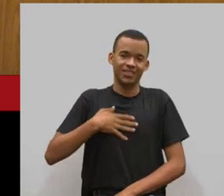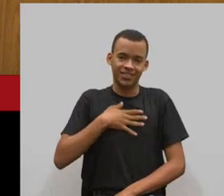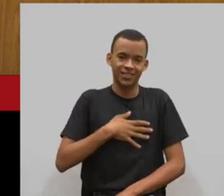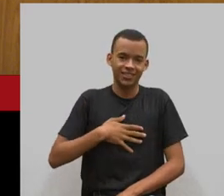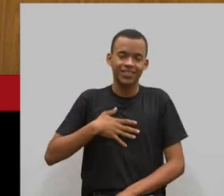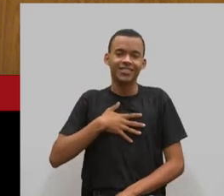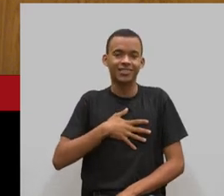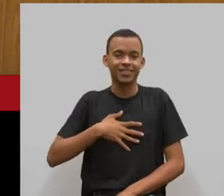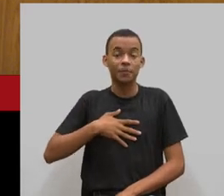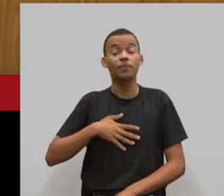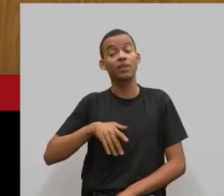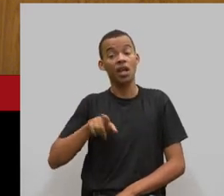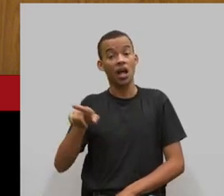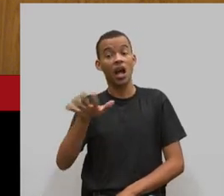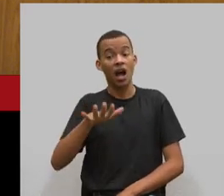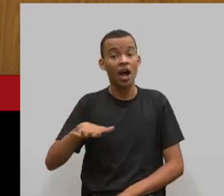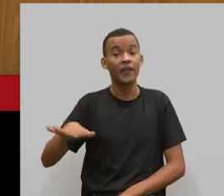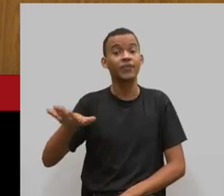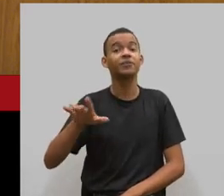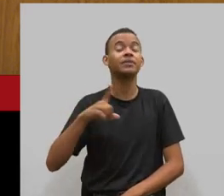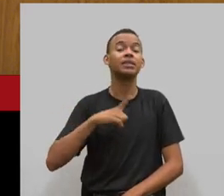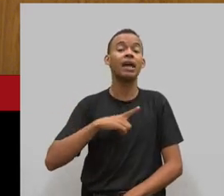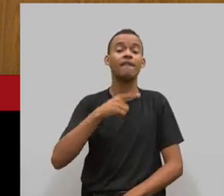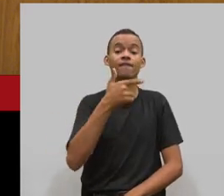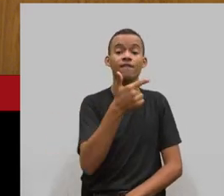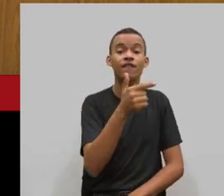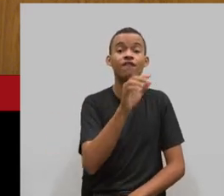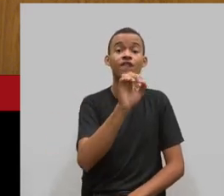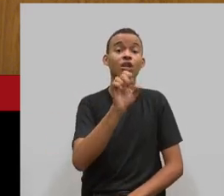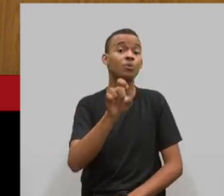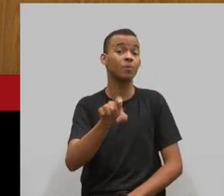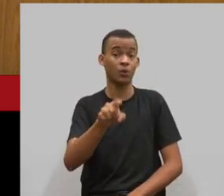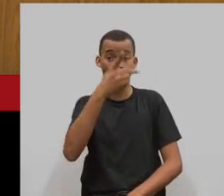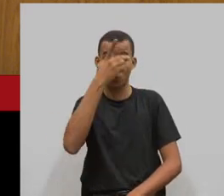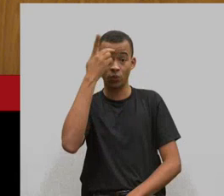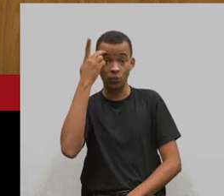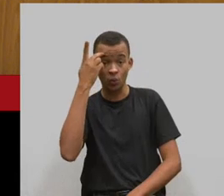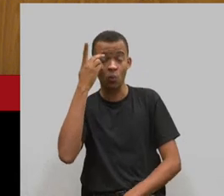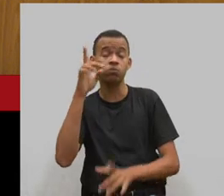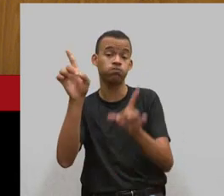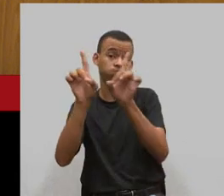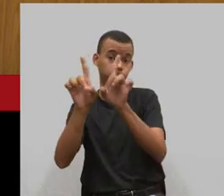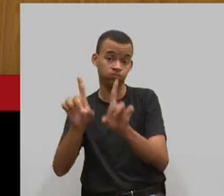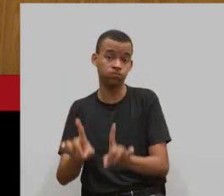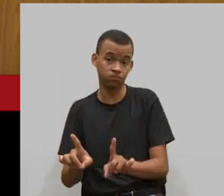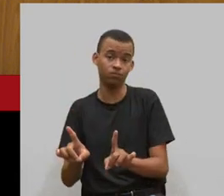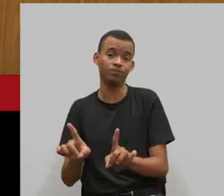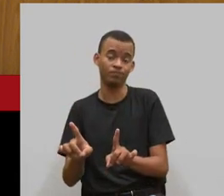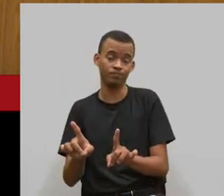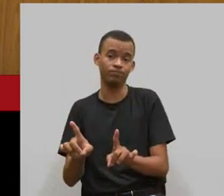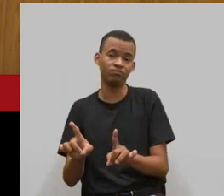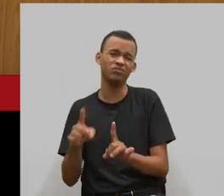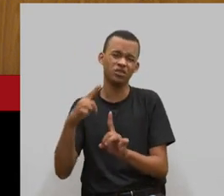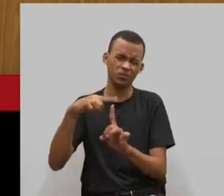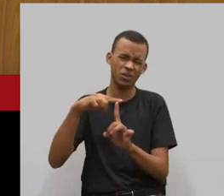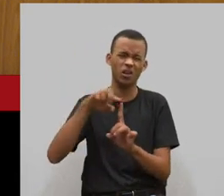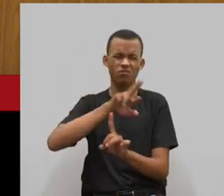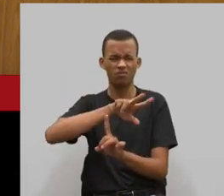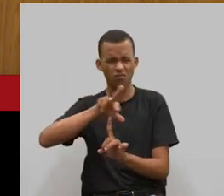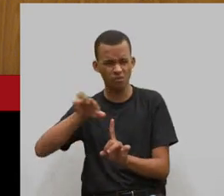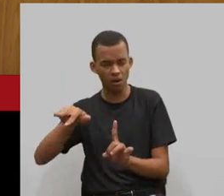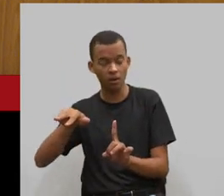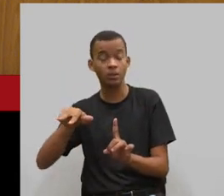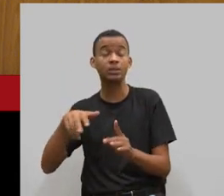20.000 pessoas com algum tipo de deficiência e vejo também que a gente não tem eh muita